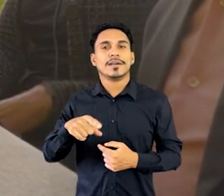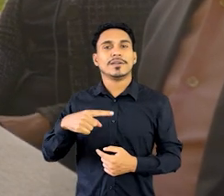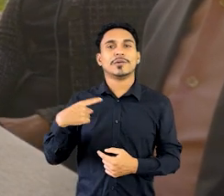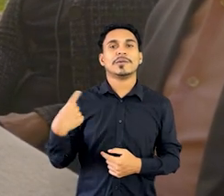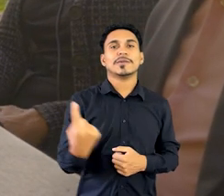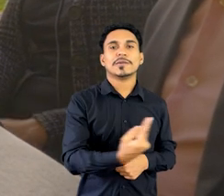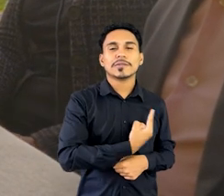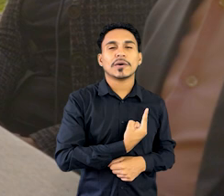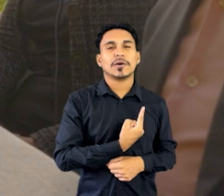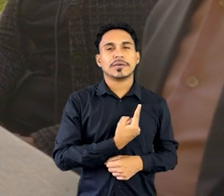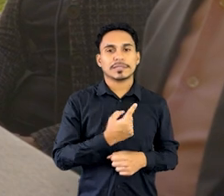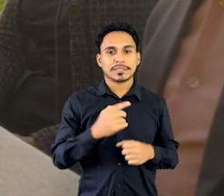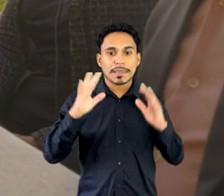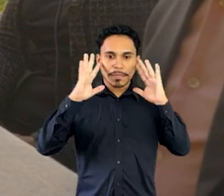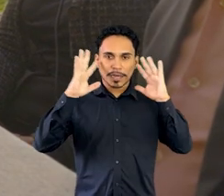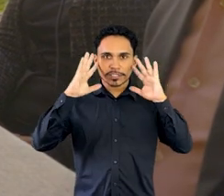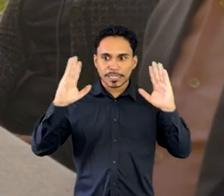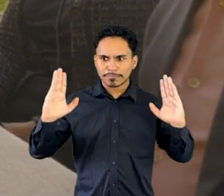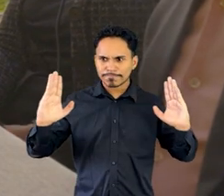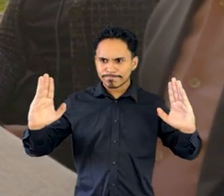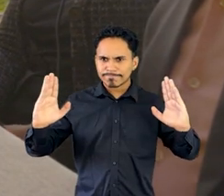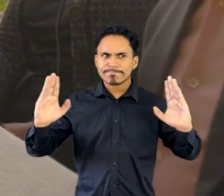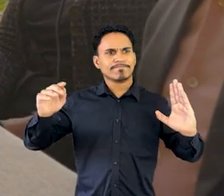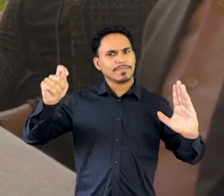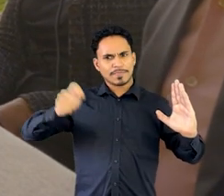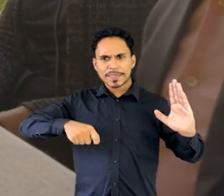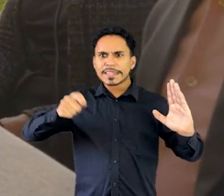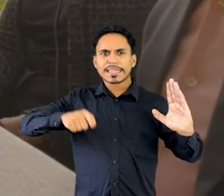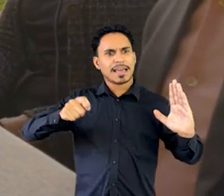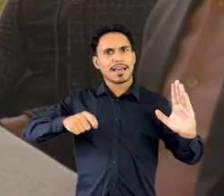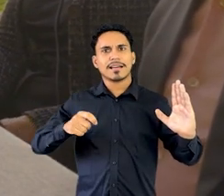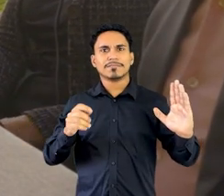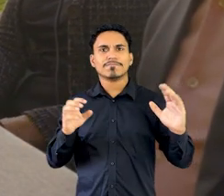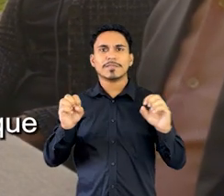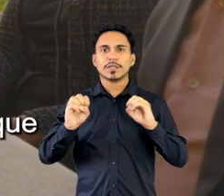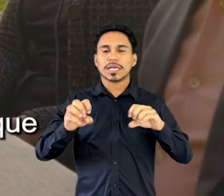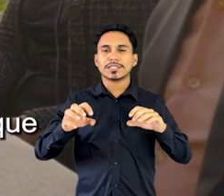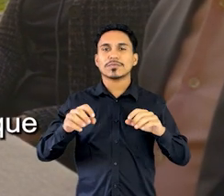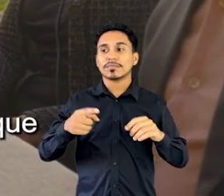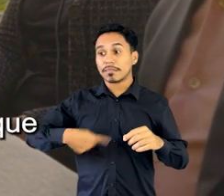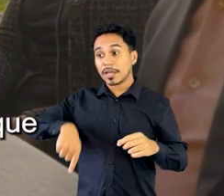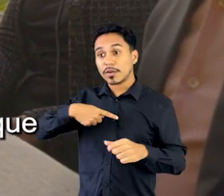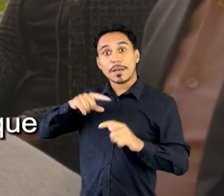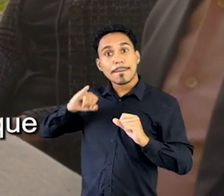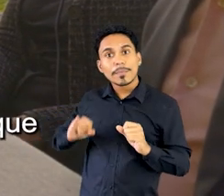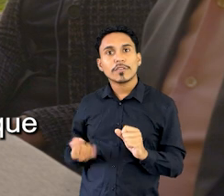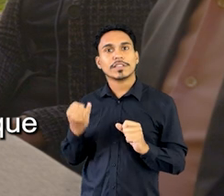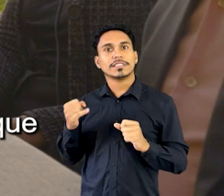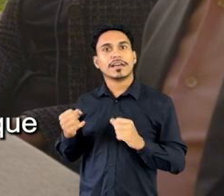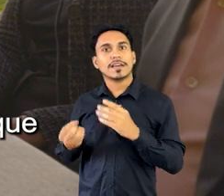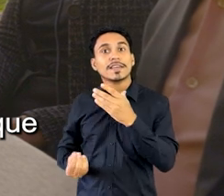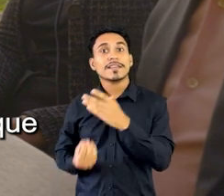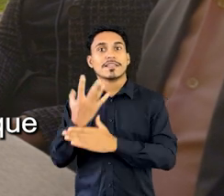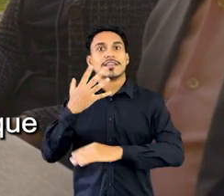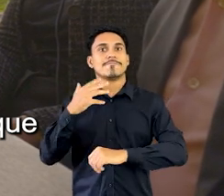esse cenário Possivelmente promissor para algo concreto que é ao final do dia Isabela o que nós queremos é de